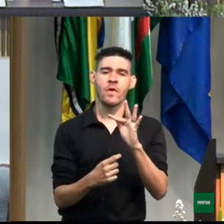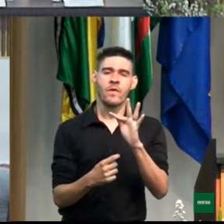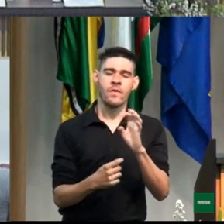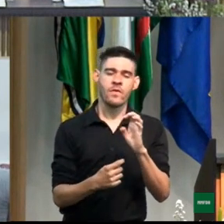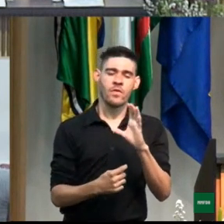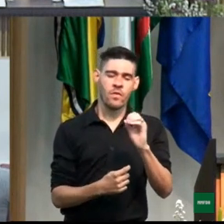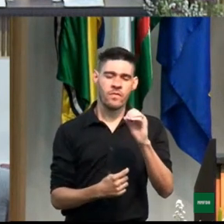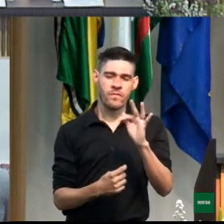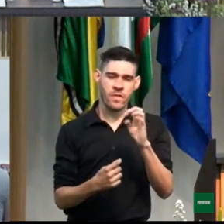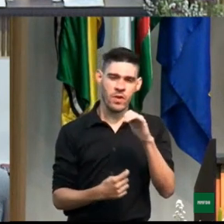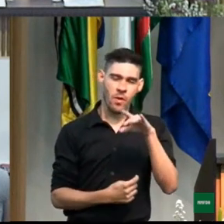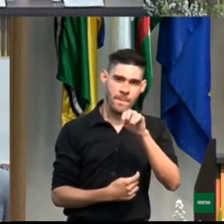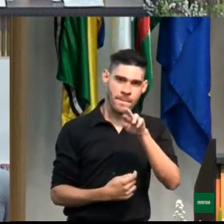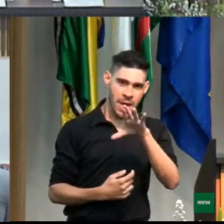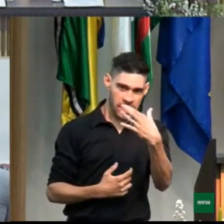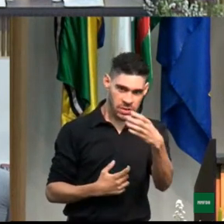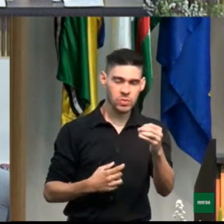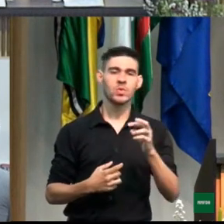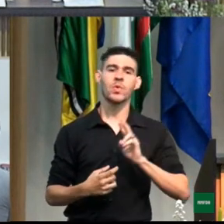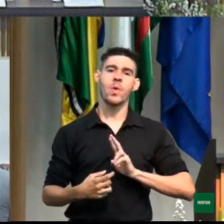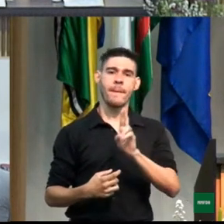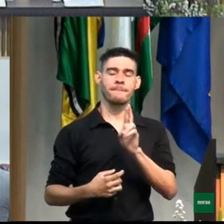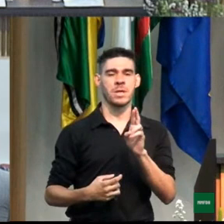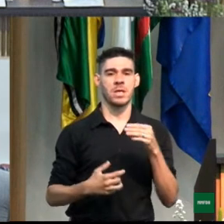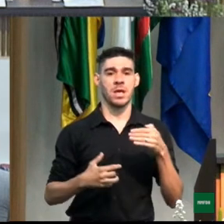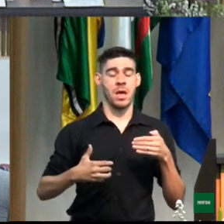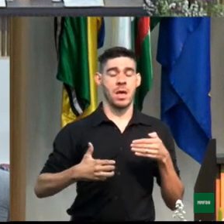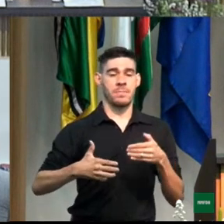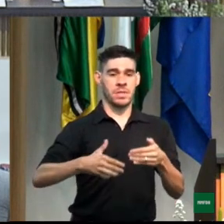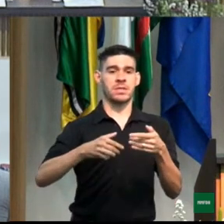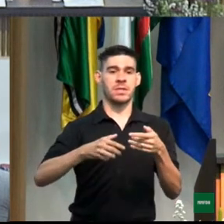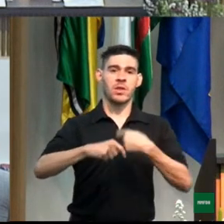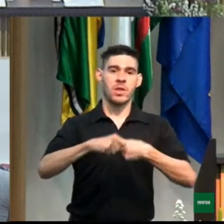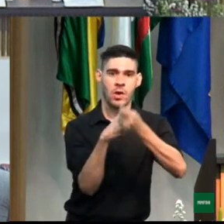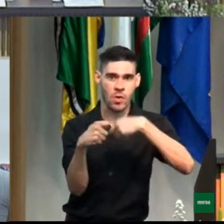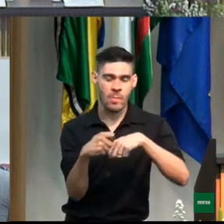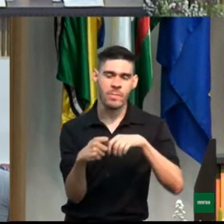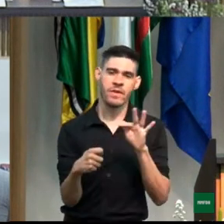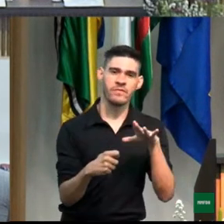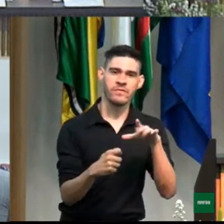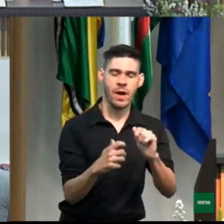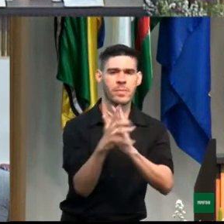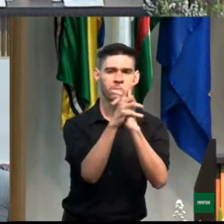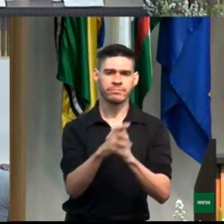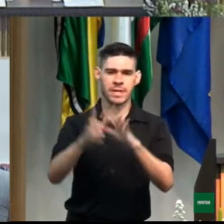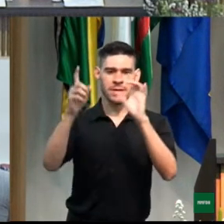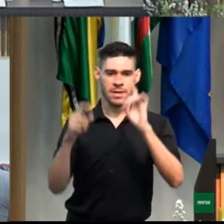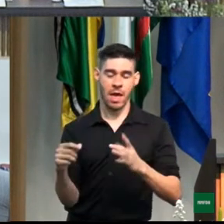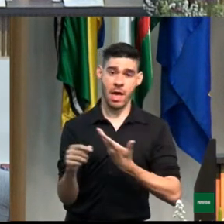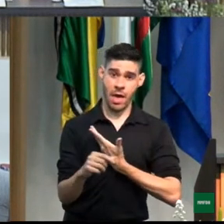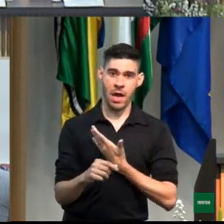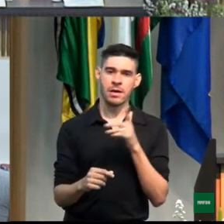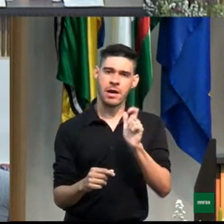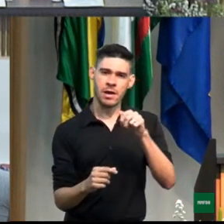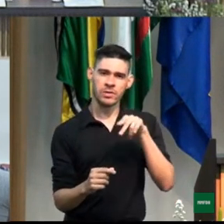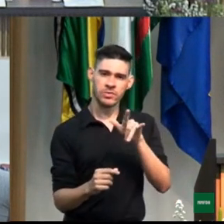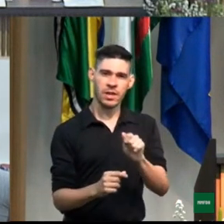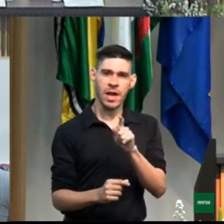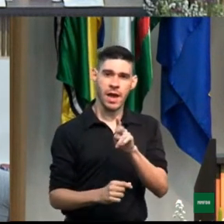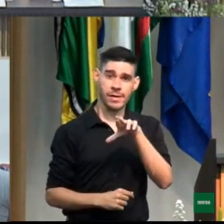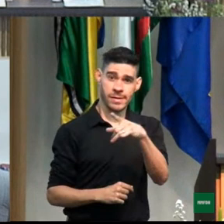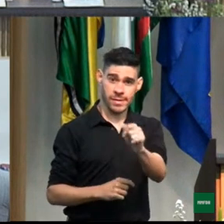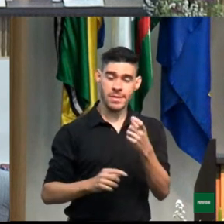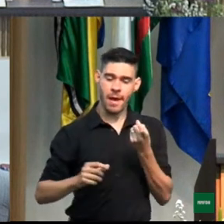Teiso, representante do ME, e cumprimento aqui também, muito especialmente, a minha amiga Ângela Gandra, nossa parceira. Acho que todos